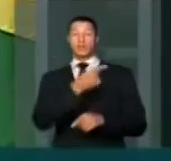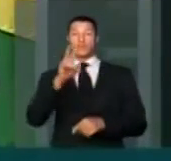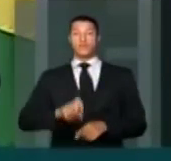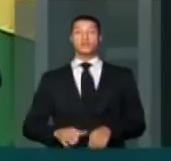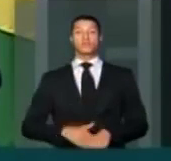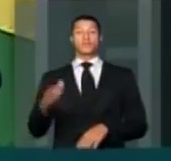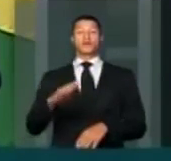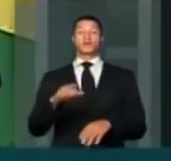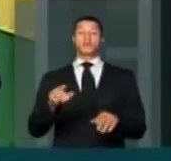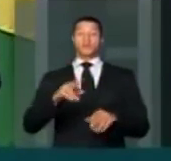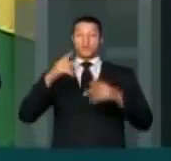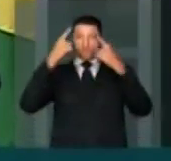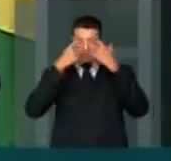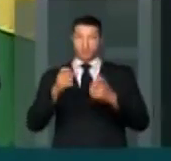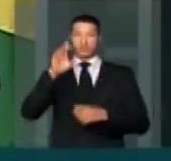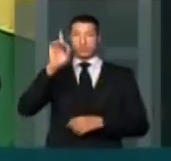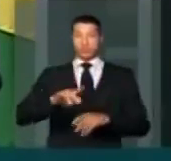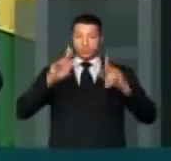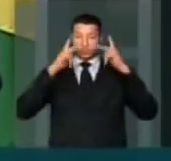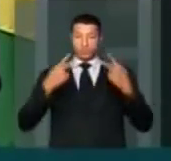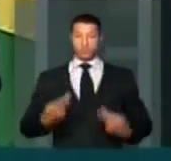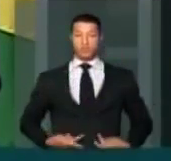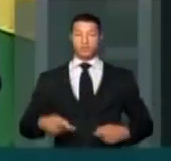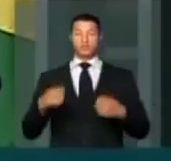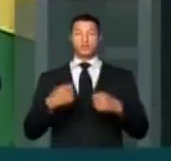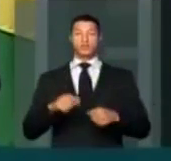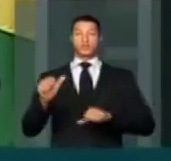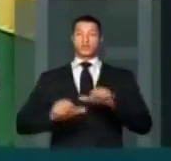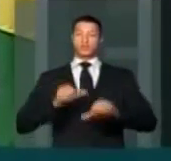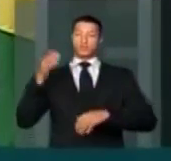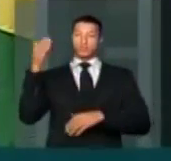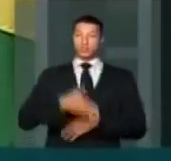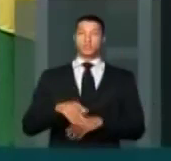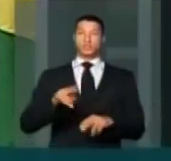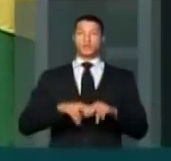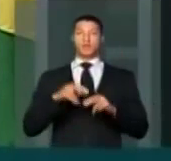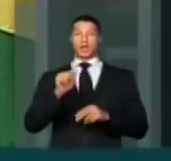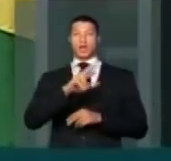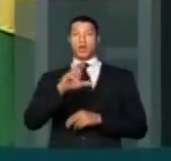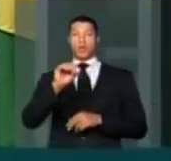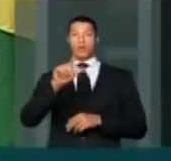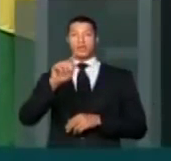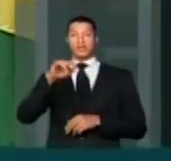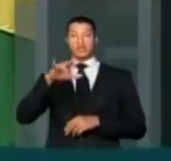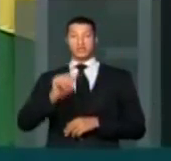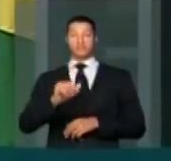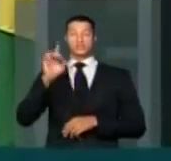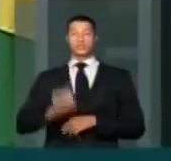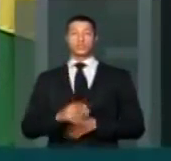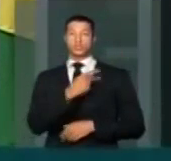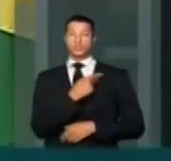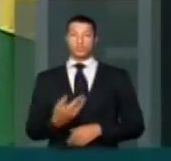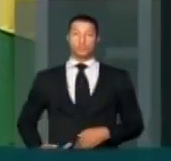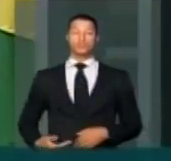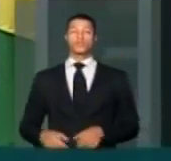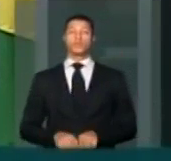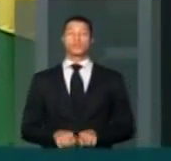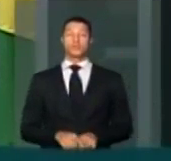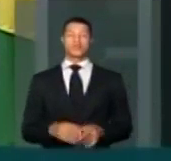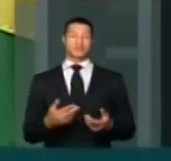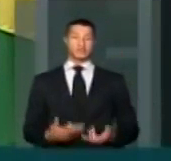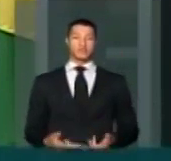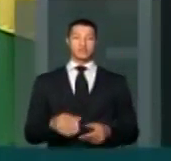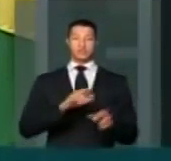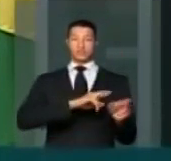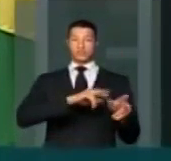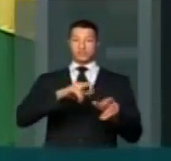mais frequentes violações dos direitos humanos, seja de forma direta pela arrogância de agentes públicos, seja por omissão ou leniência